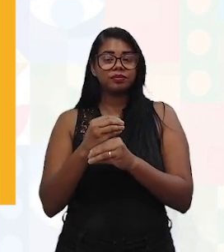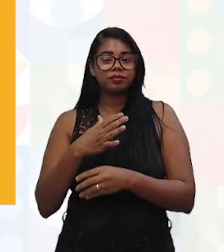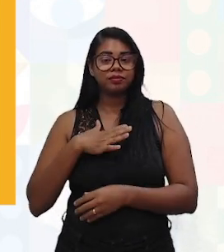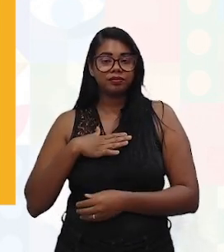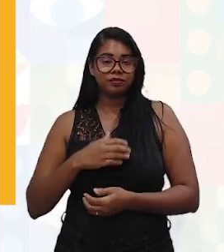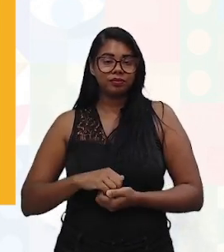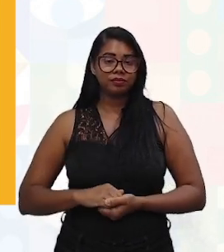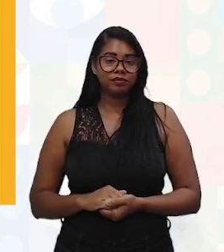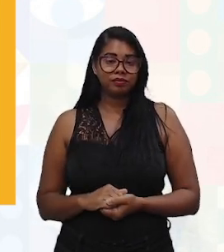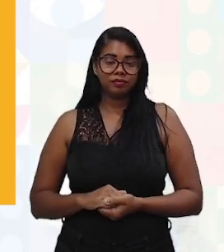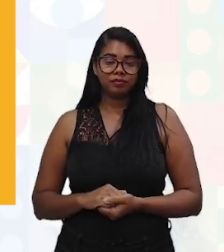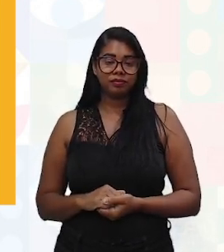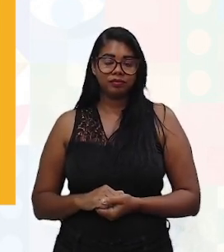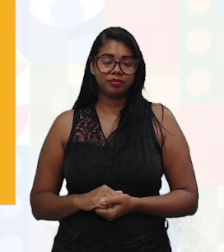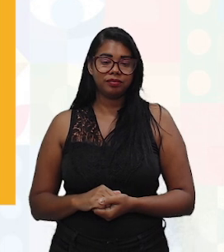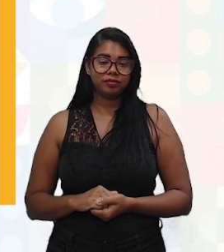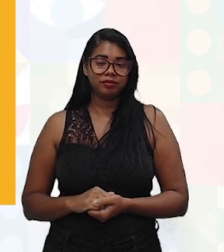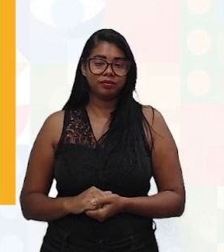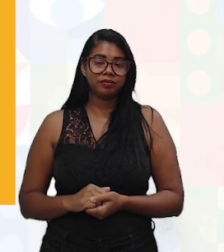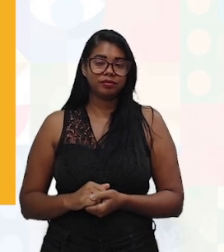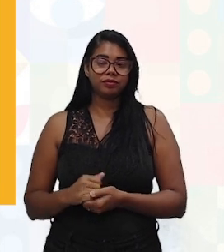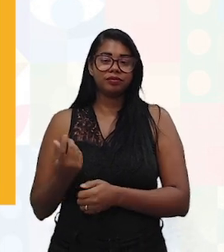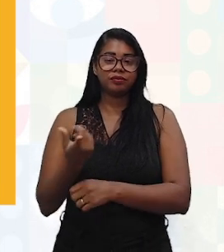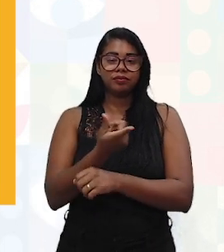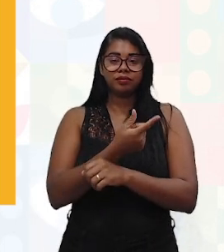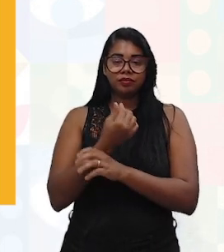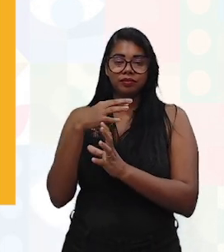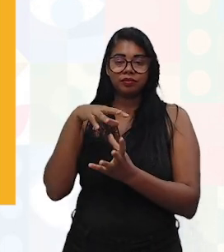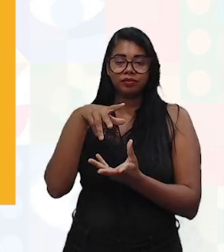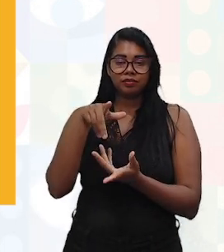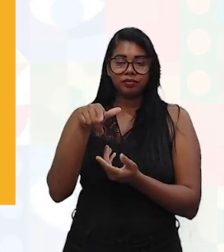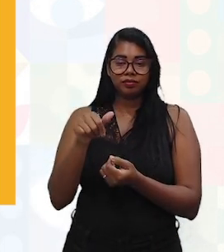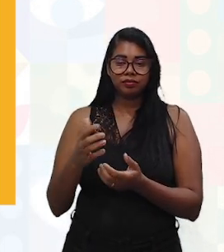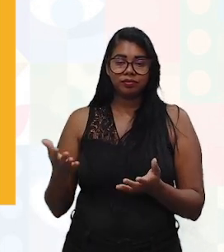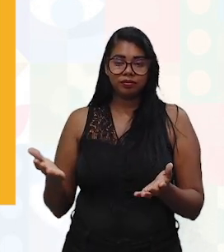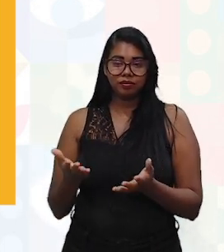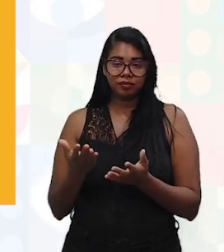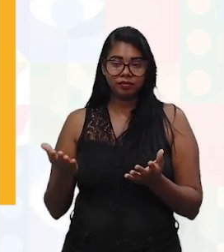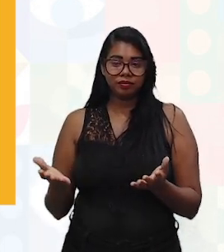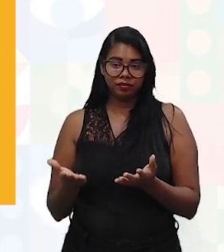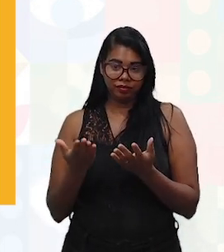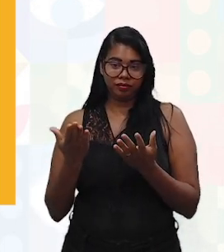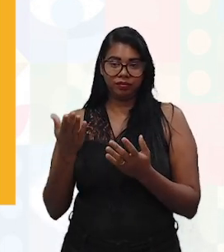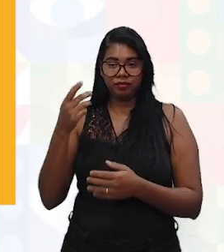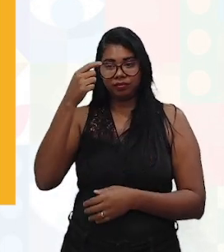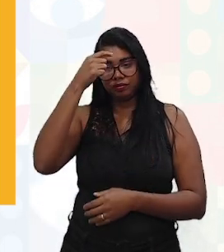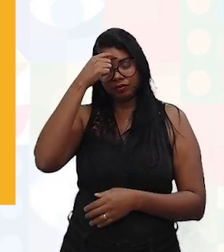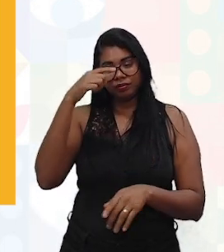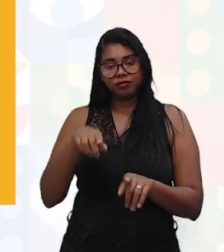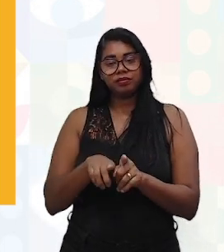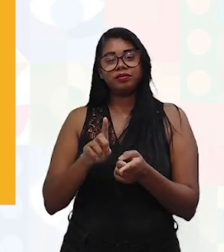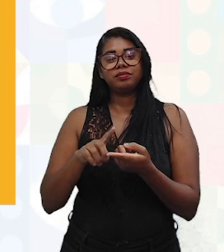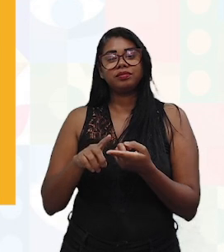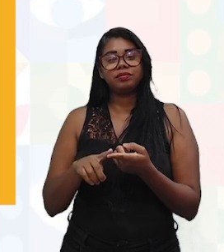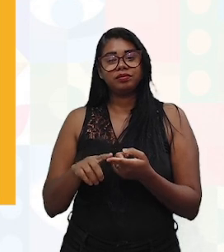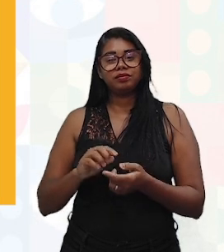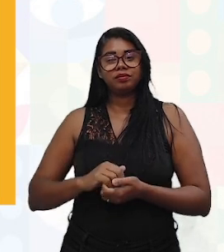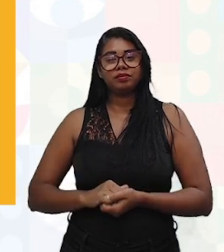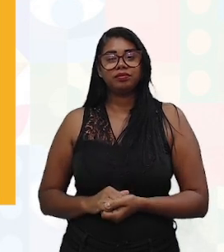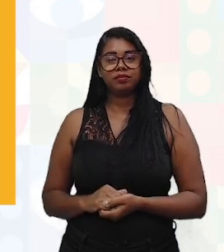tá? Então, o Fórum Econômico Mundial colocou lá, ó, motivação e autoconsciência. Para que eu tenha